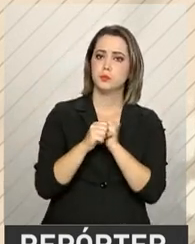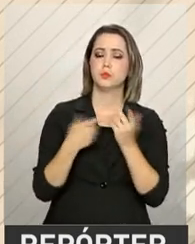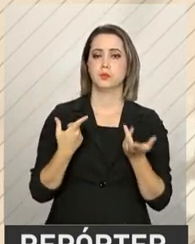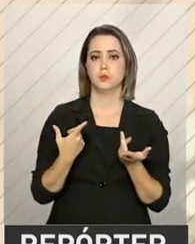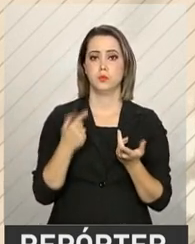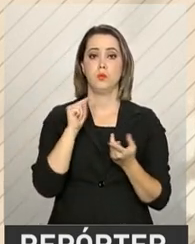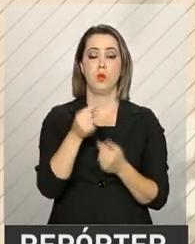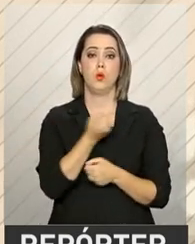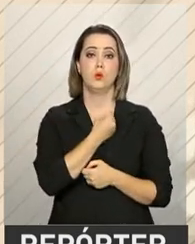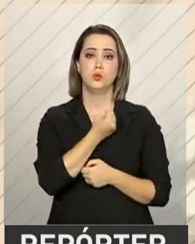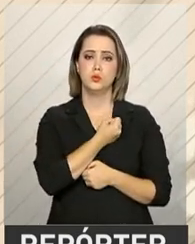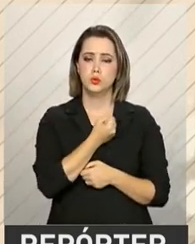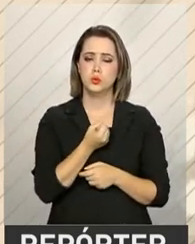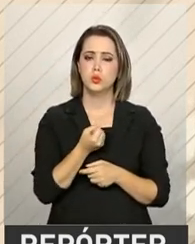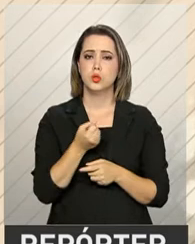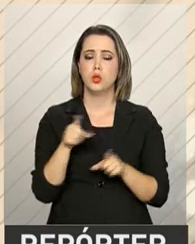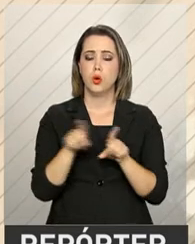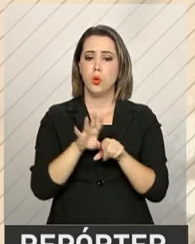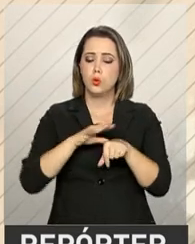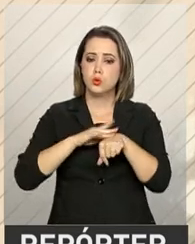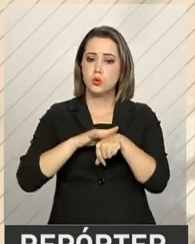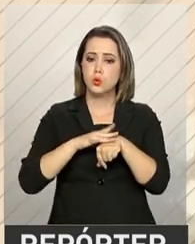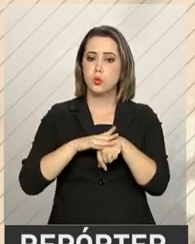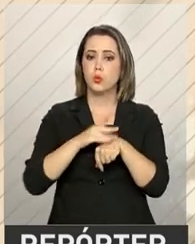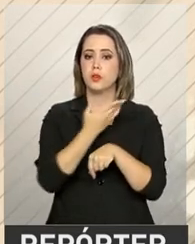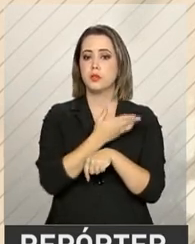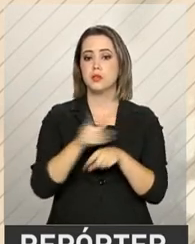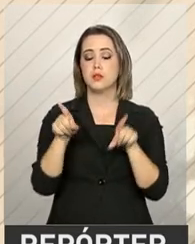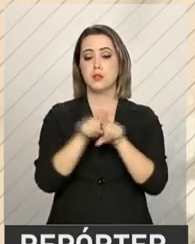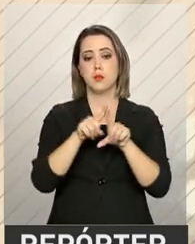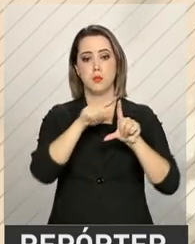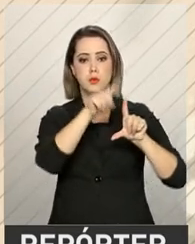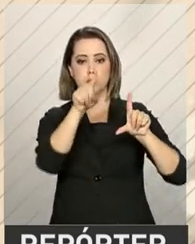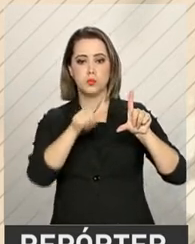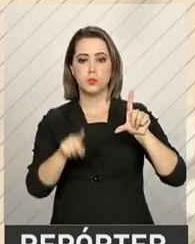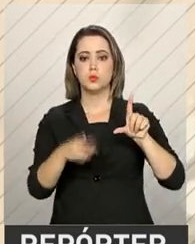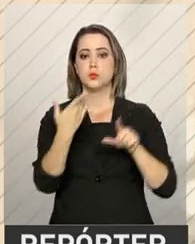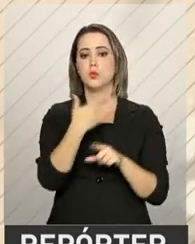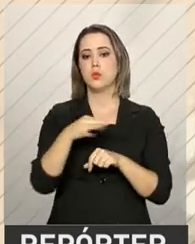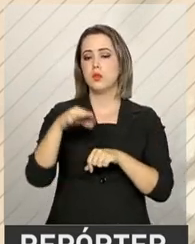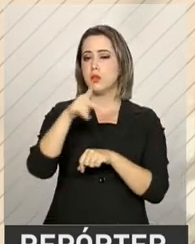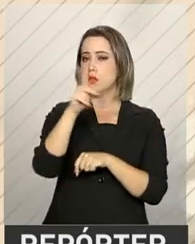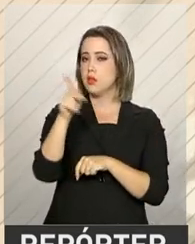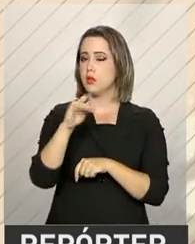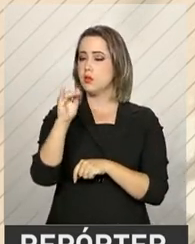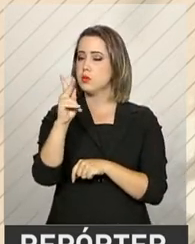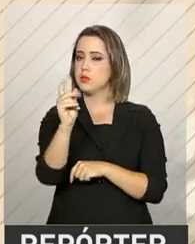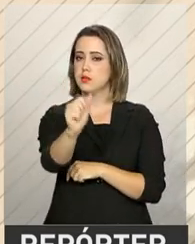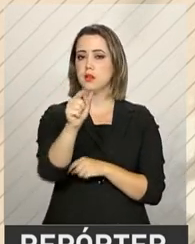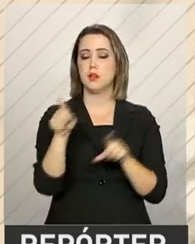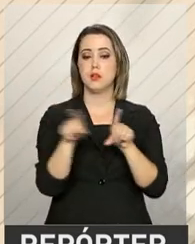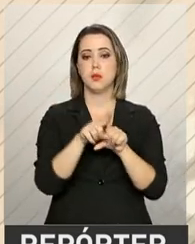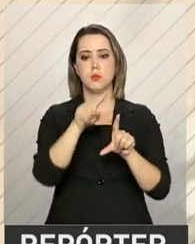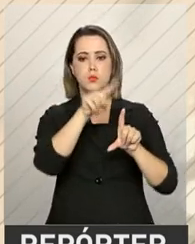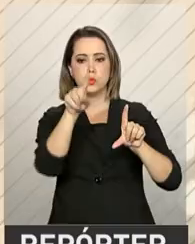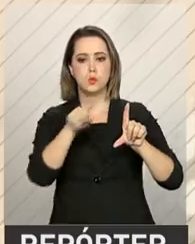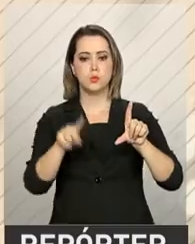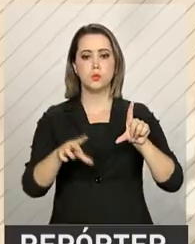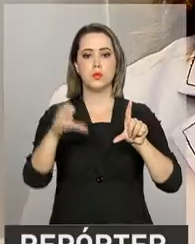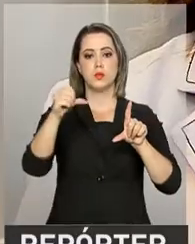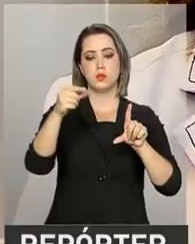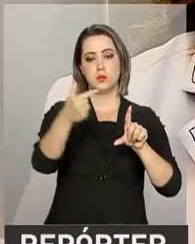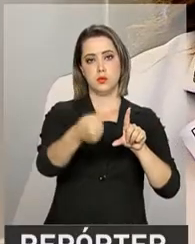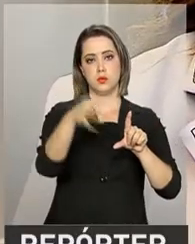chikungunya diminuíram 74% e os registros de zica caíram 97 por cento